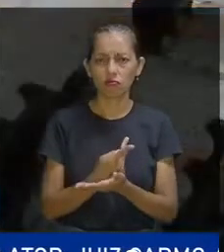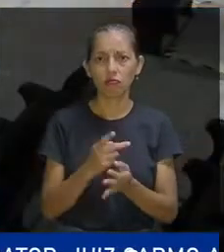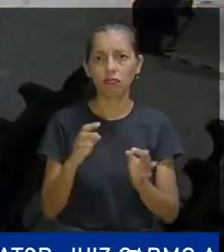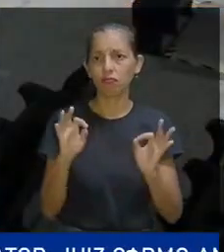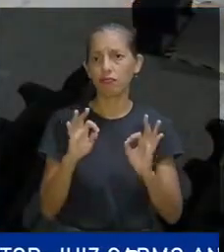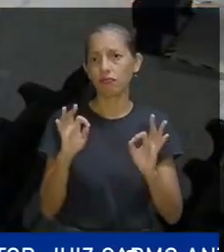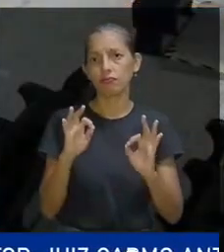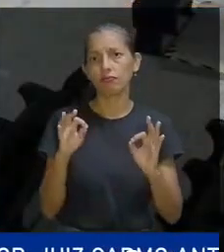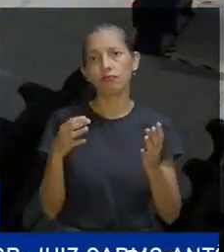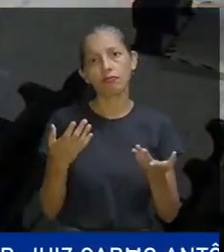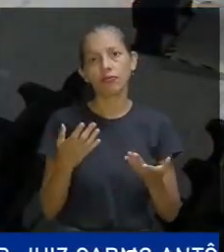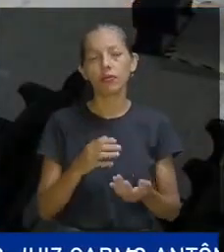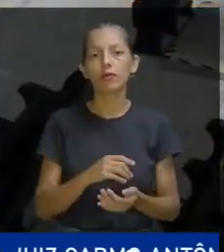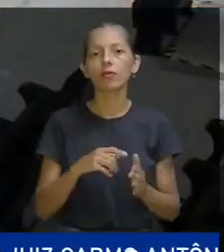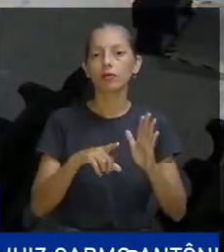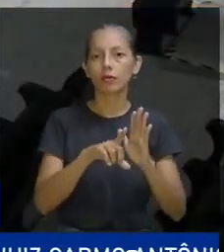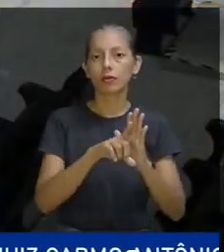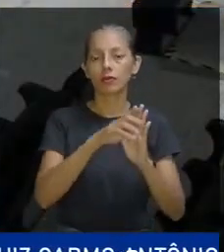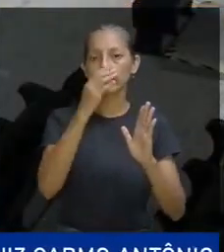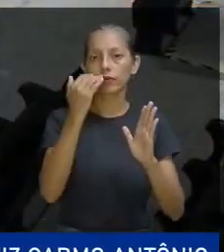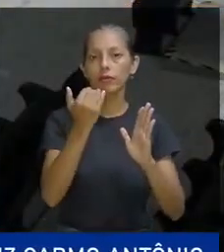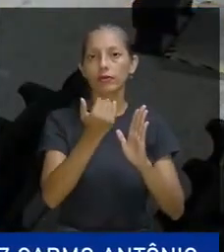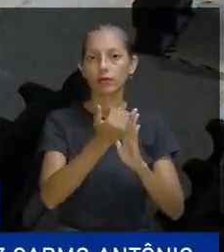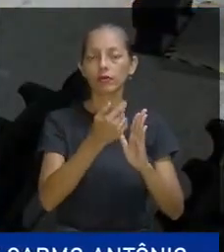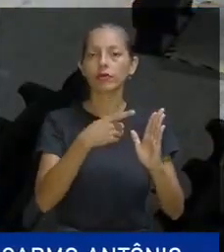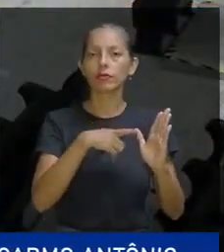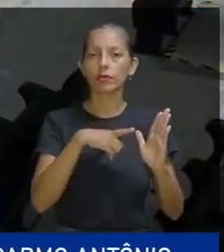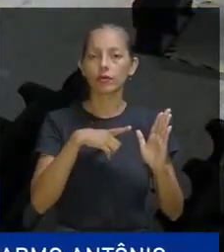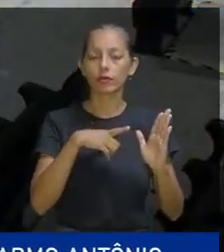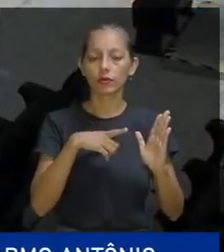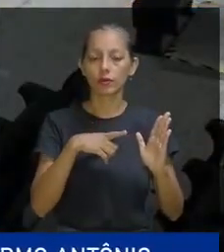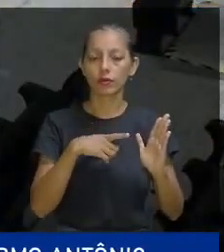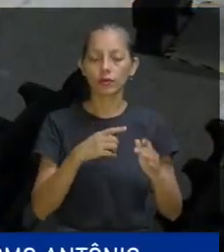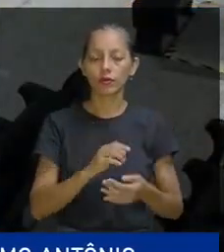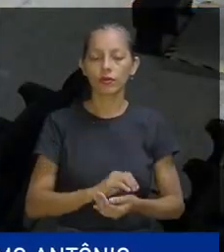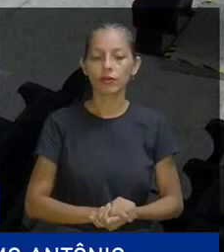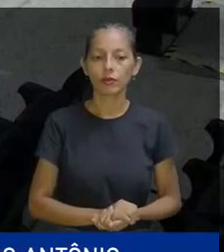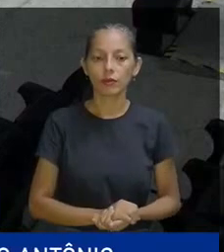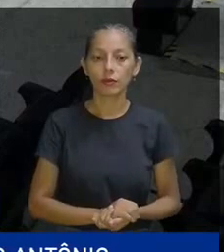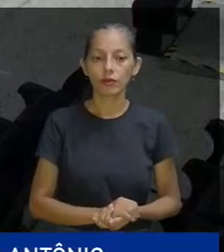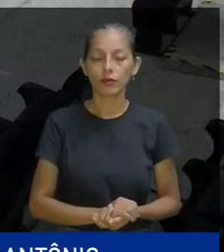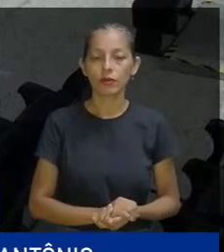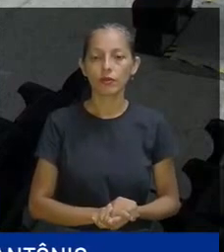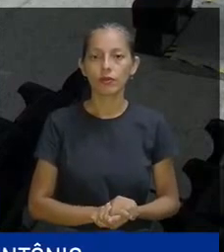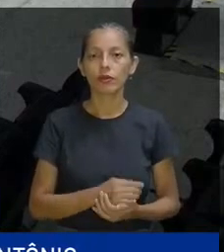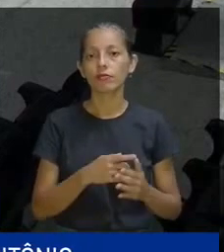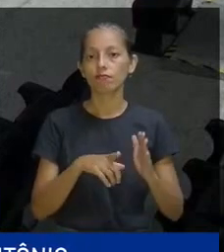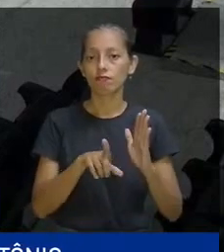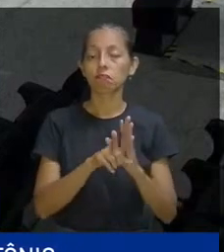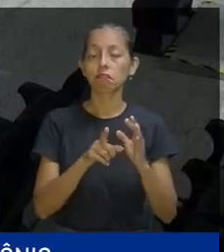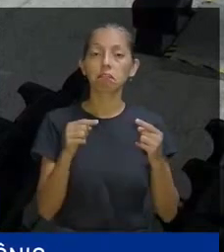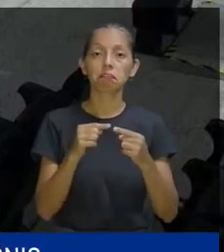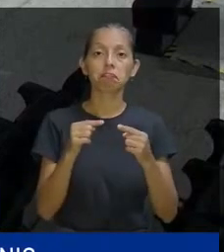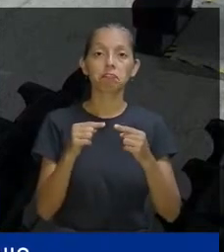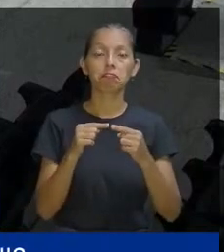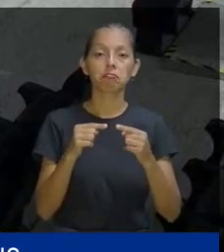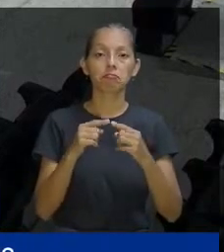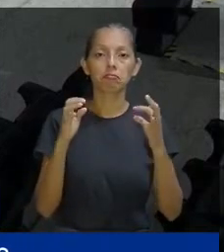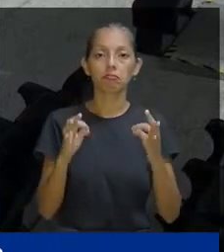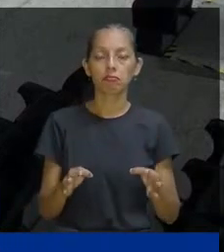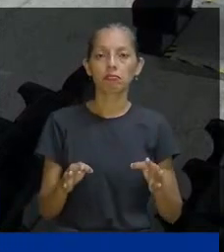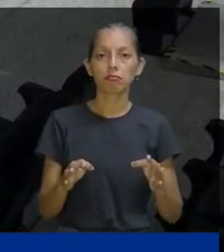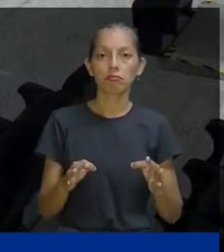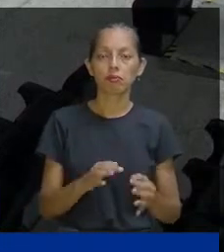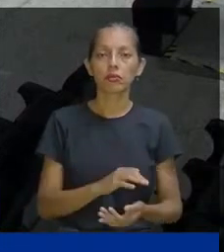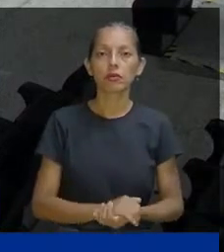legais ou constitucionais ou que agiu de modo incompatível com a dignidade, a honra e o decoro das funções com as atividades do